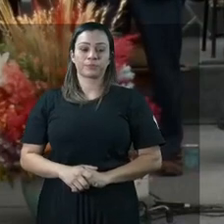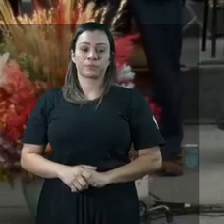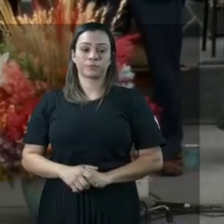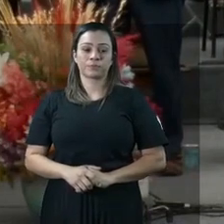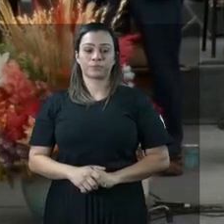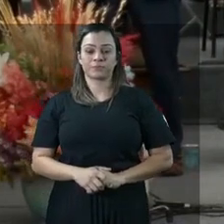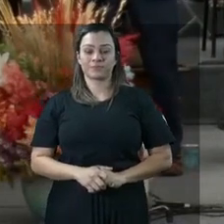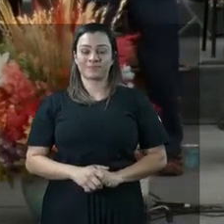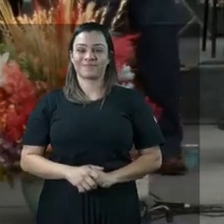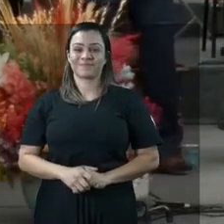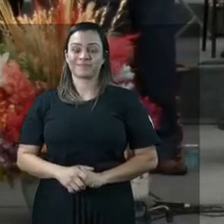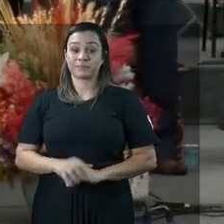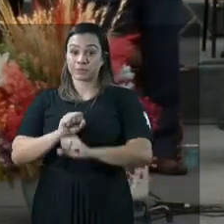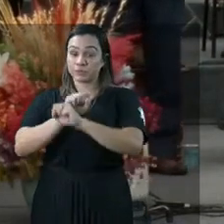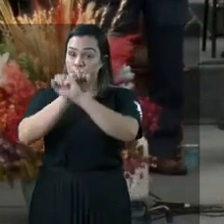Glória a Deus.